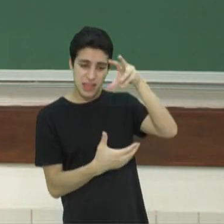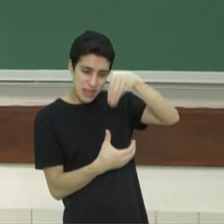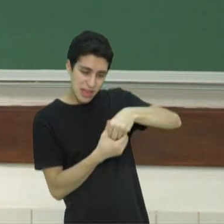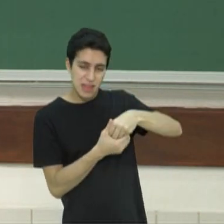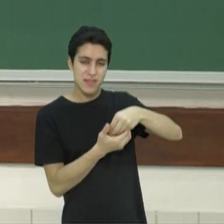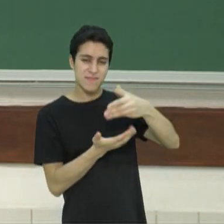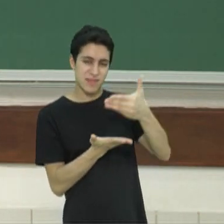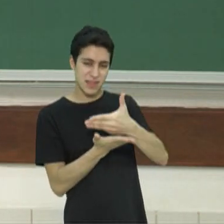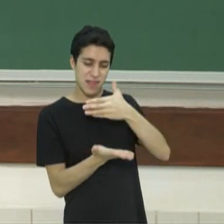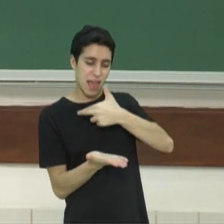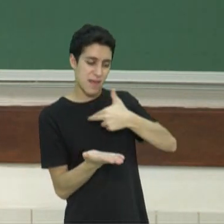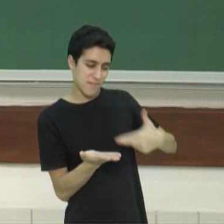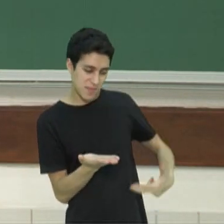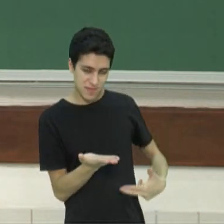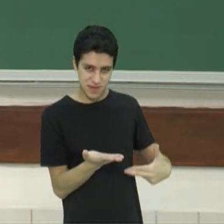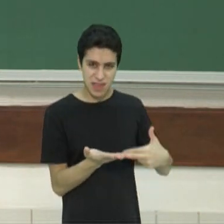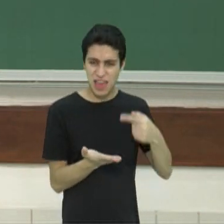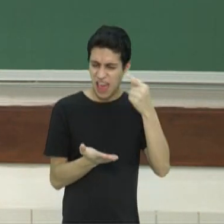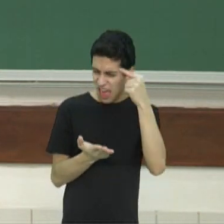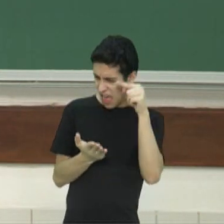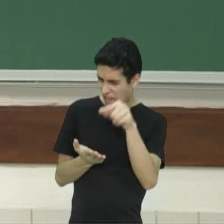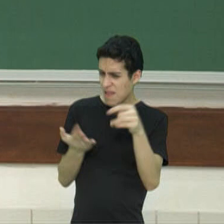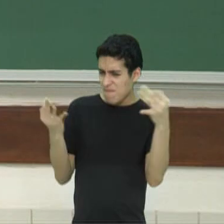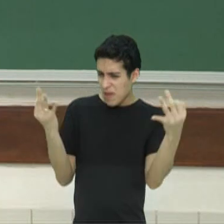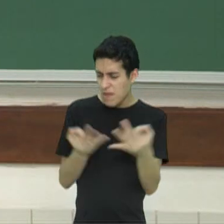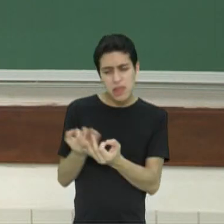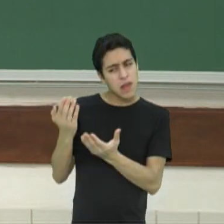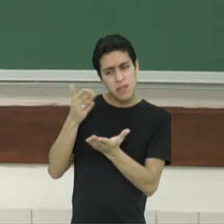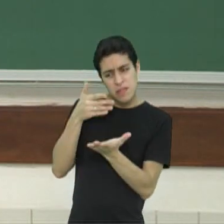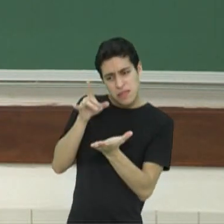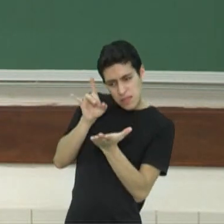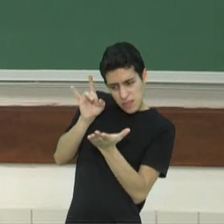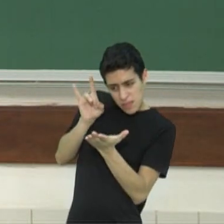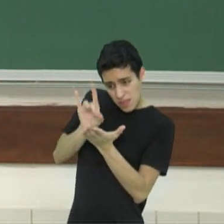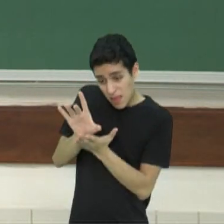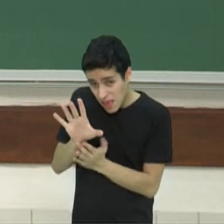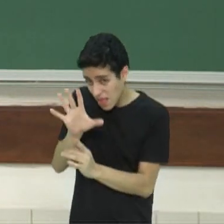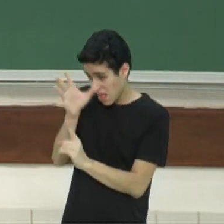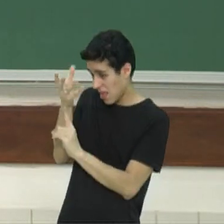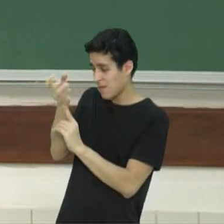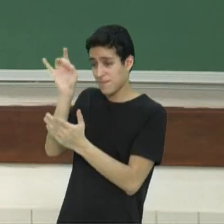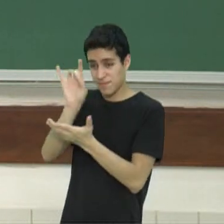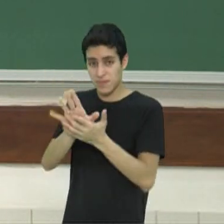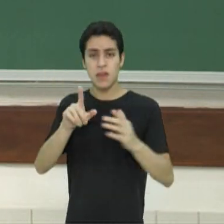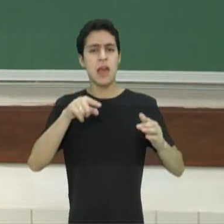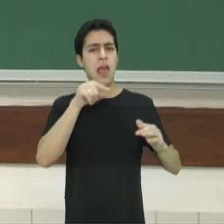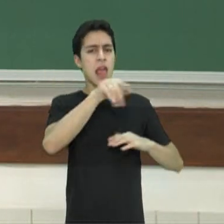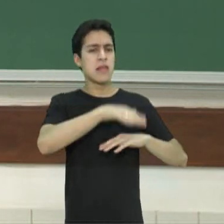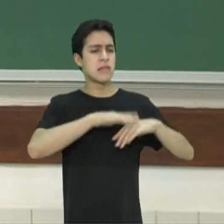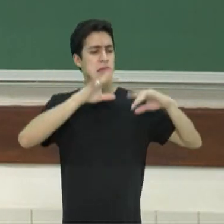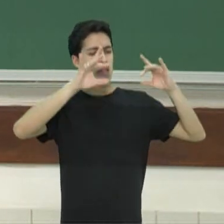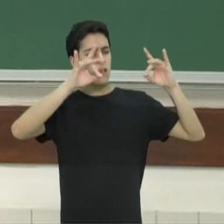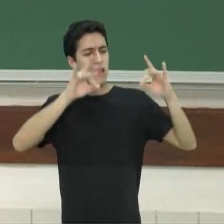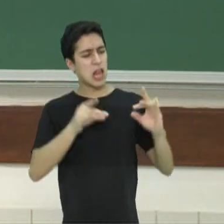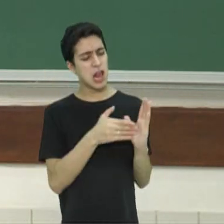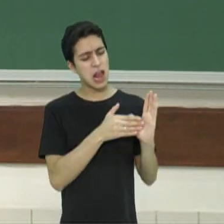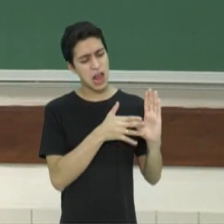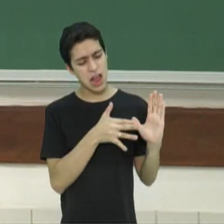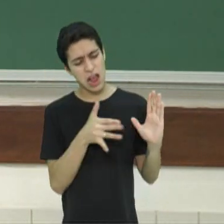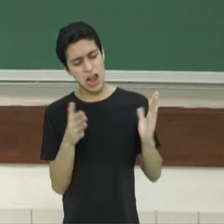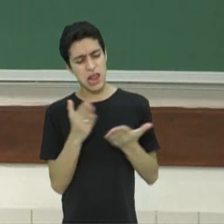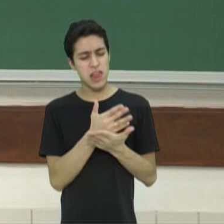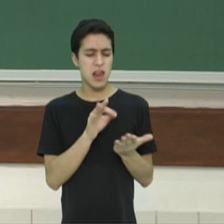A República, quando ele está querendo descrever uma cidade ideal. Então, numa cidade ideal, do jeito que está sendo descrito desde o início do livro até o